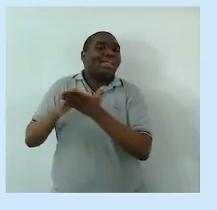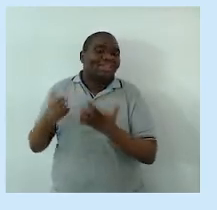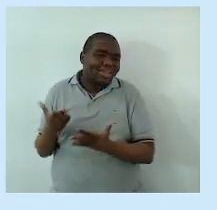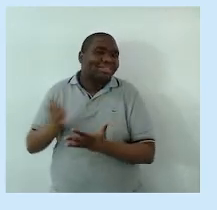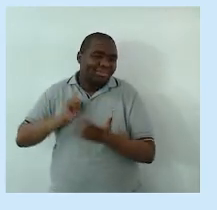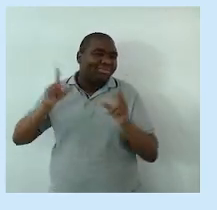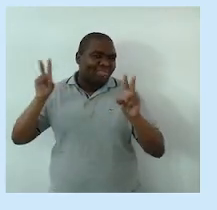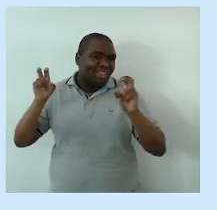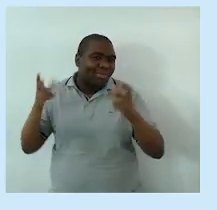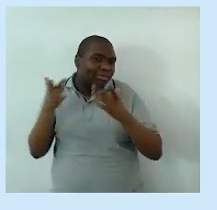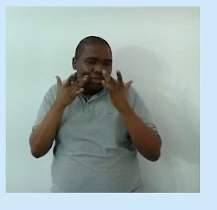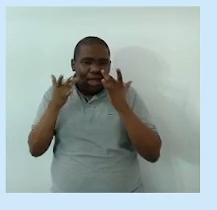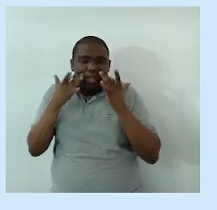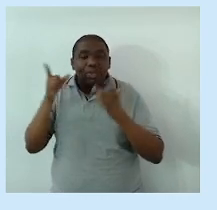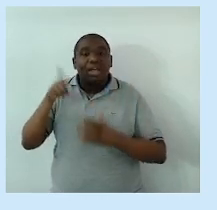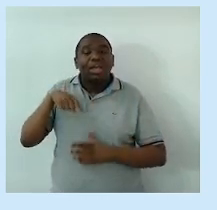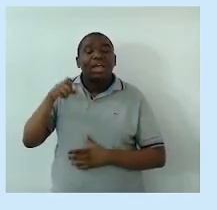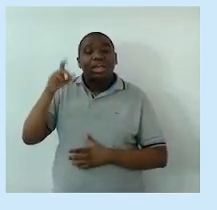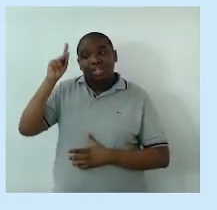né? A história de